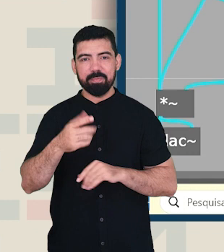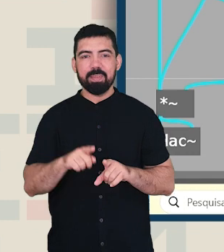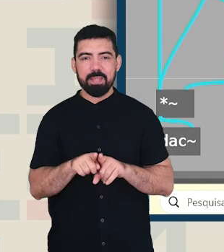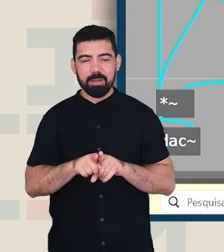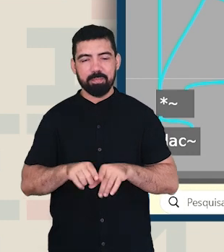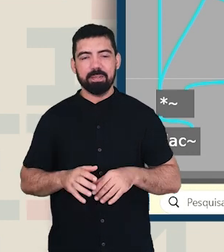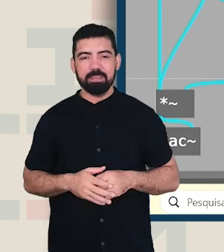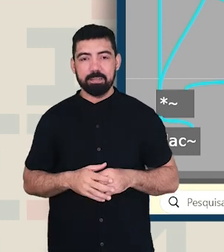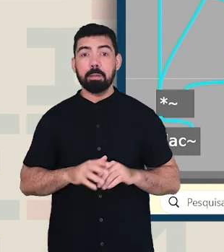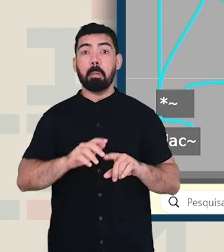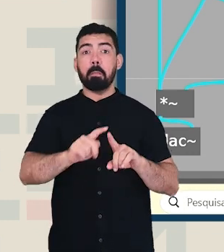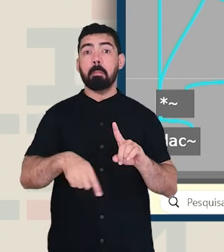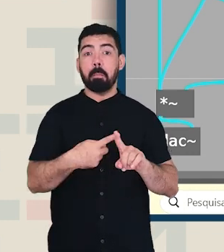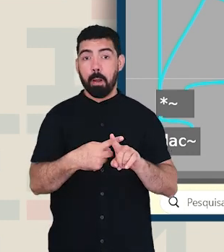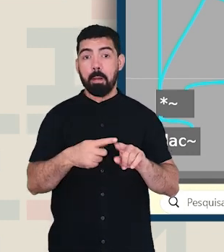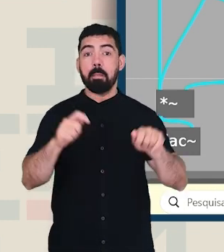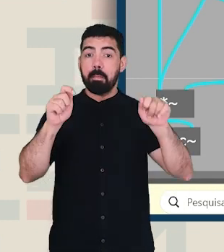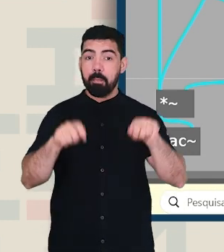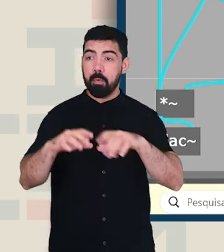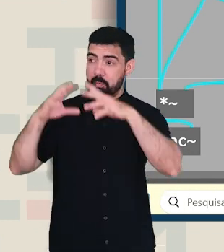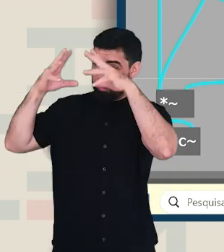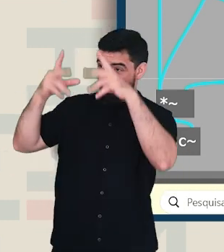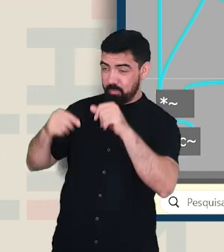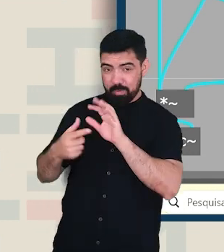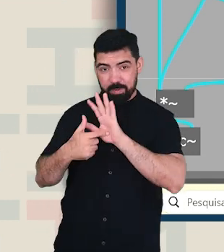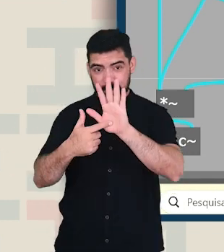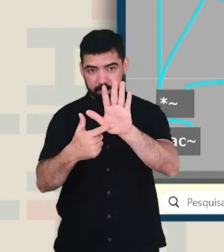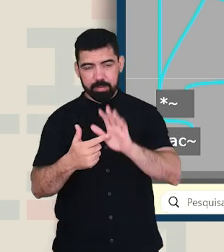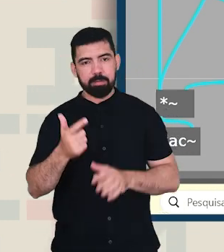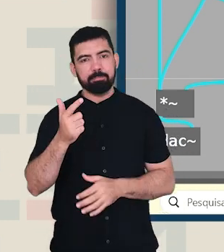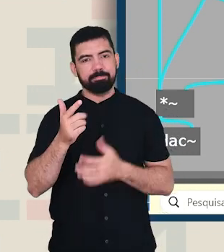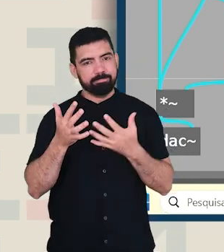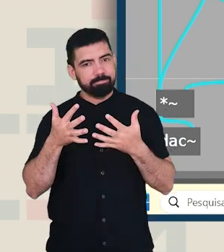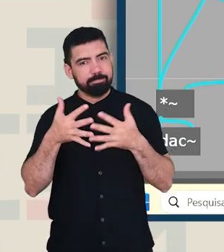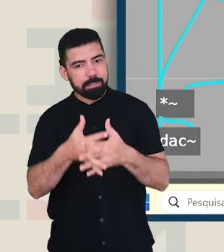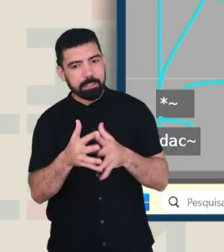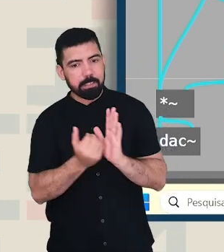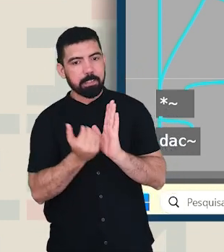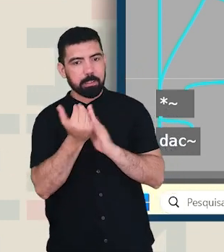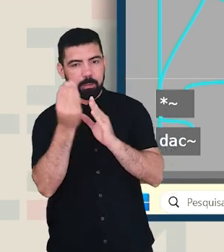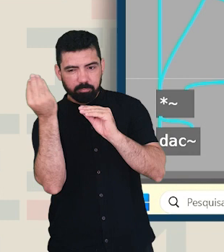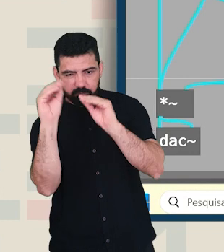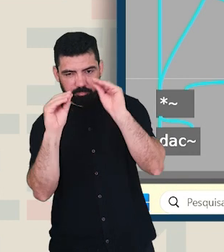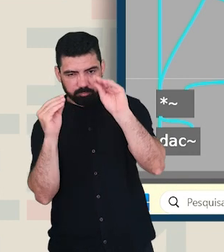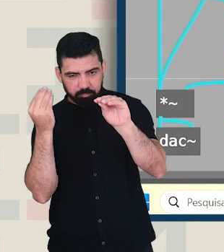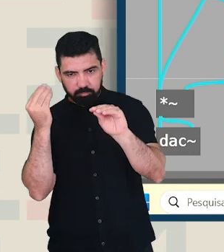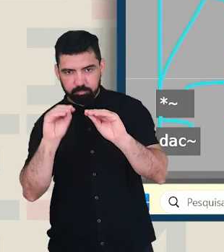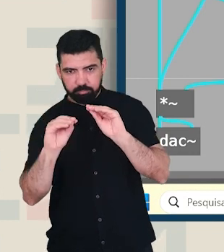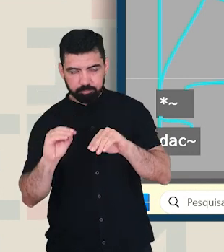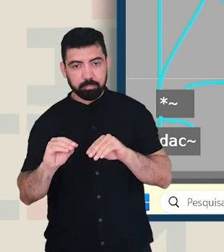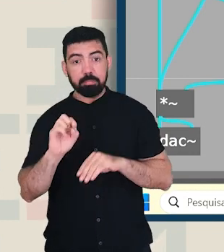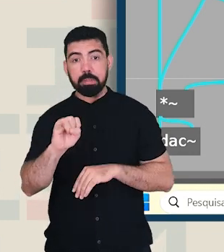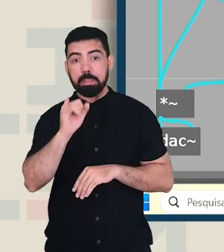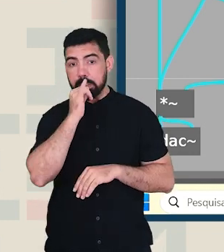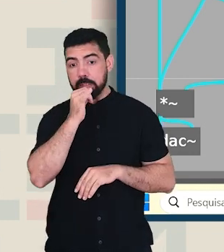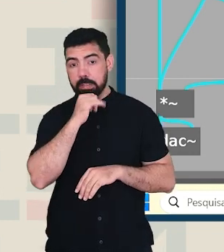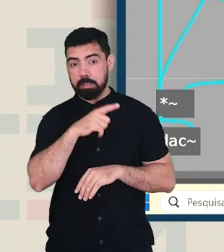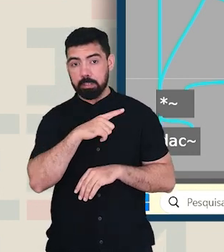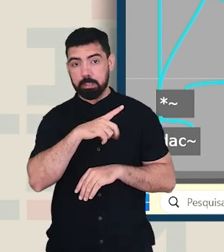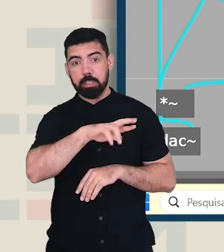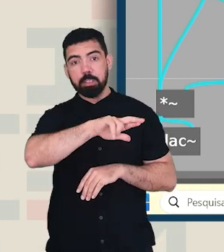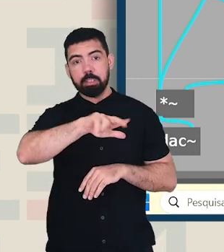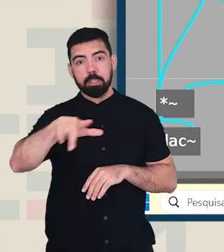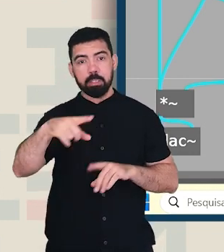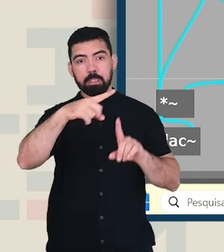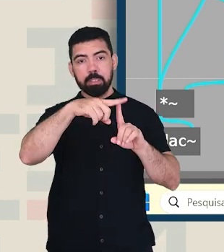E dá para que tudo isto se torne bastante mais complexo, como que, em sentido que eu poderia ter diferentes